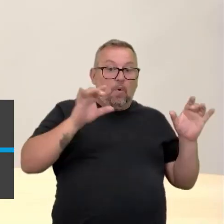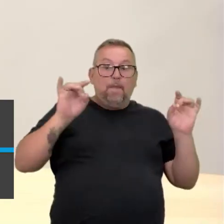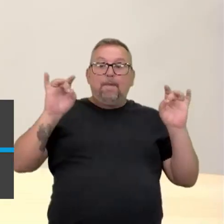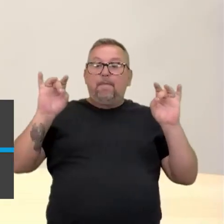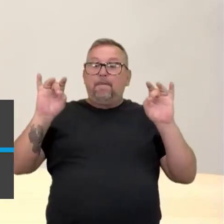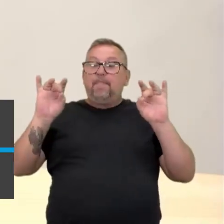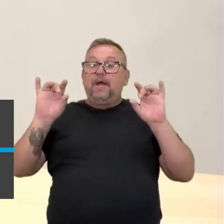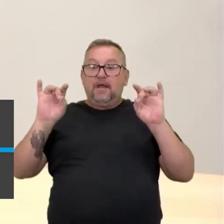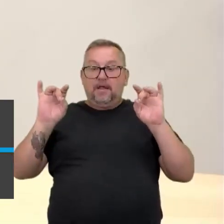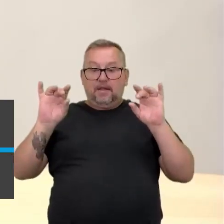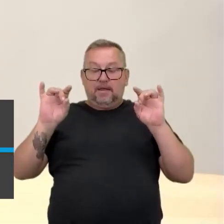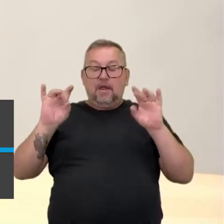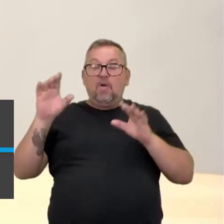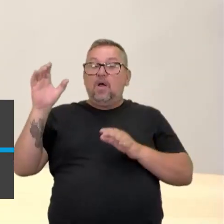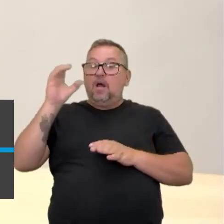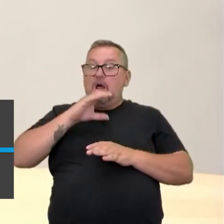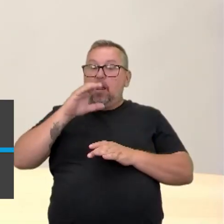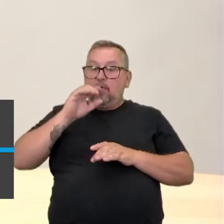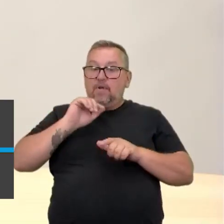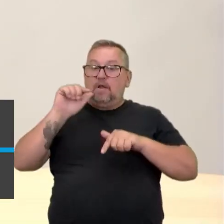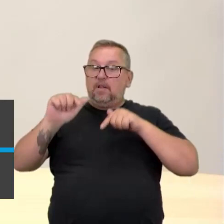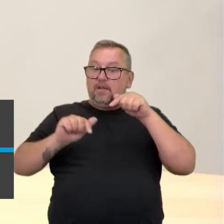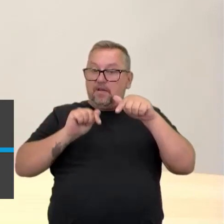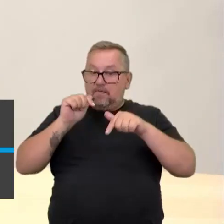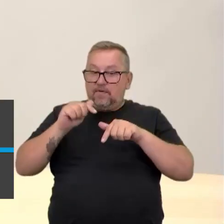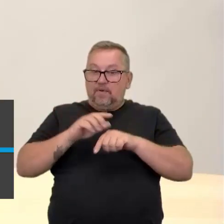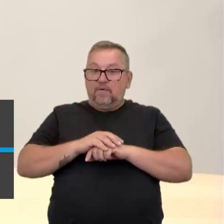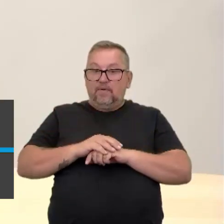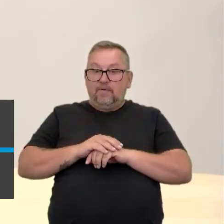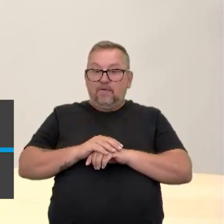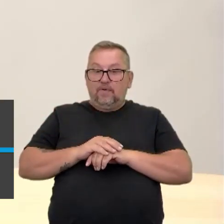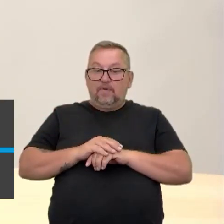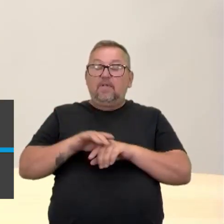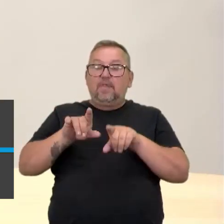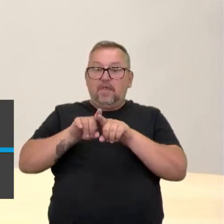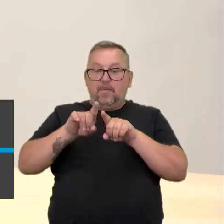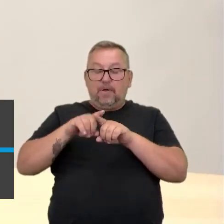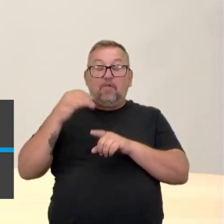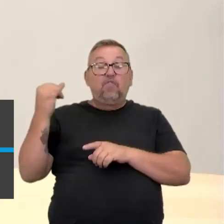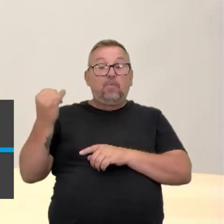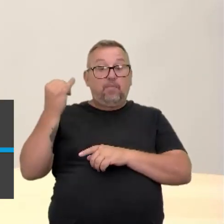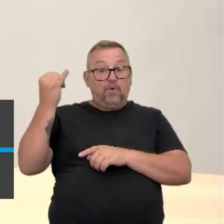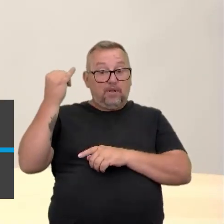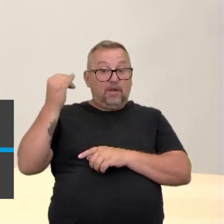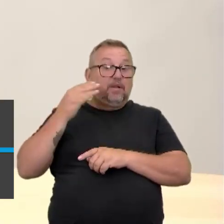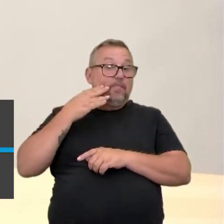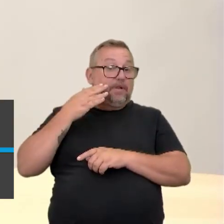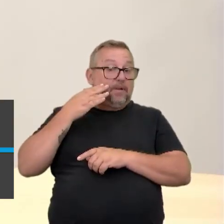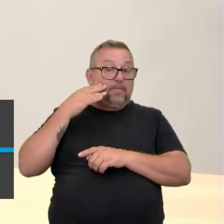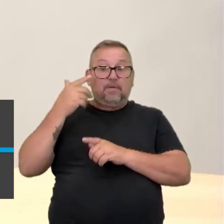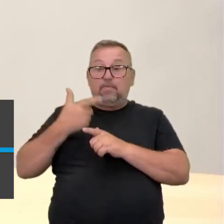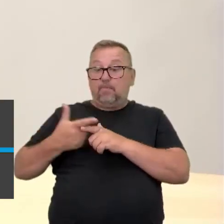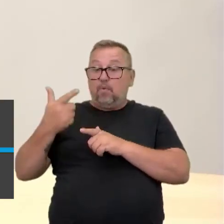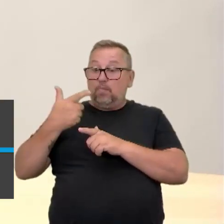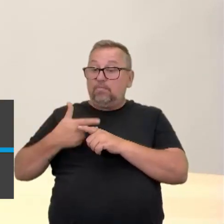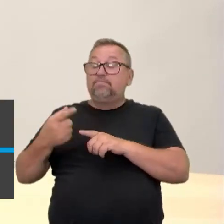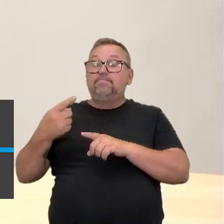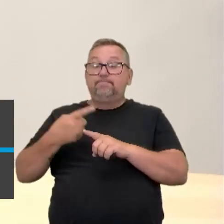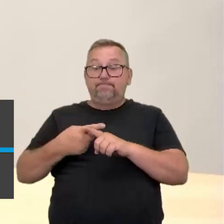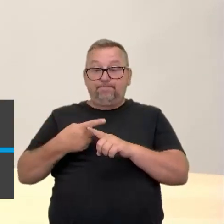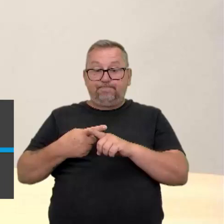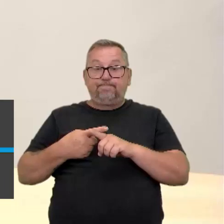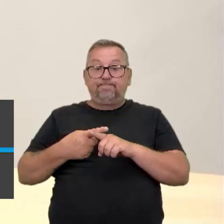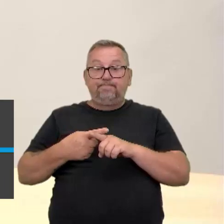do governo, tanto de rapidez de serviço, né, quanto de prioridade para ter certeza que ali não vai ter problemas. Por quê?